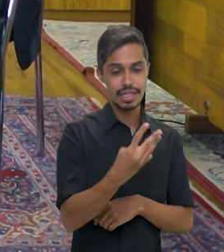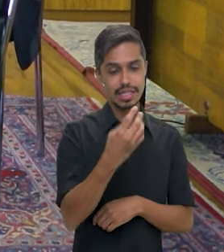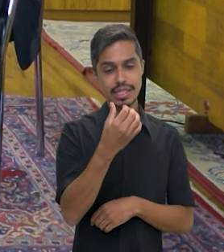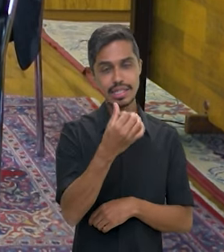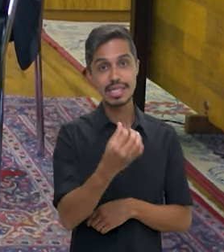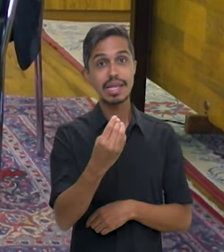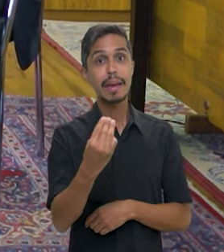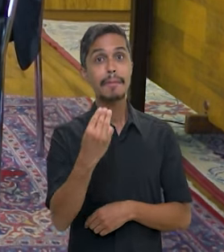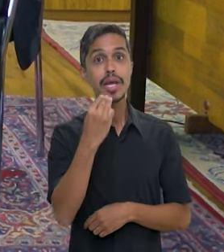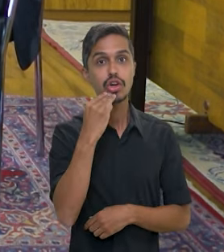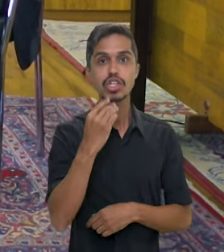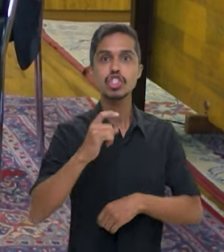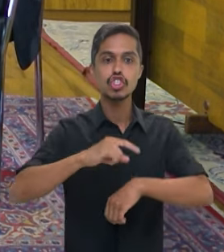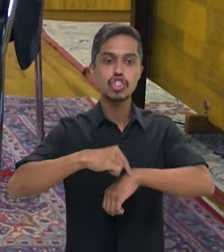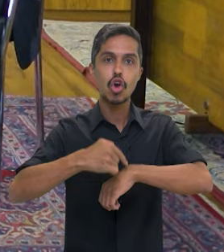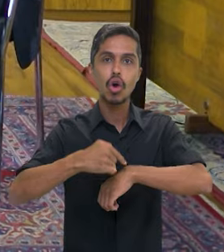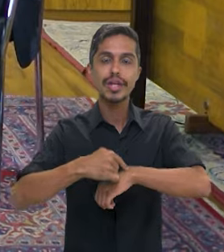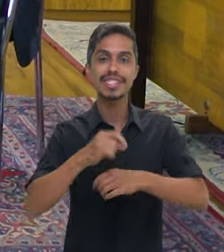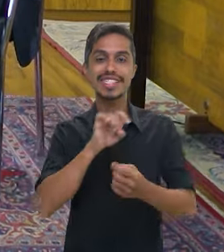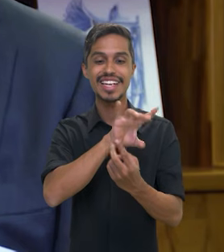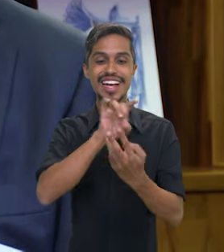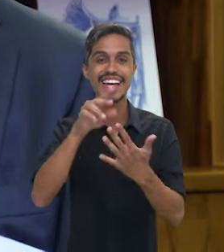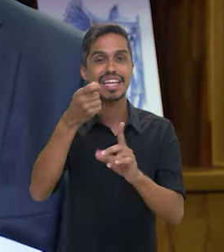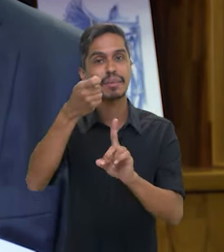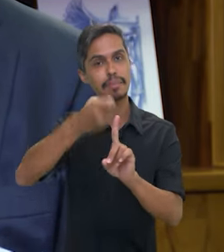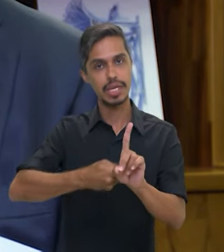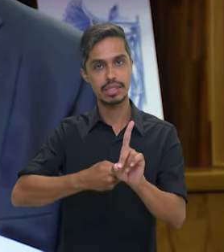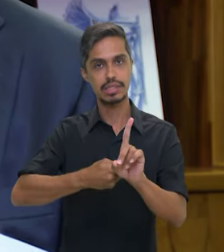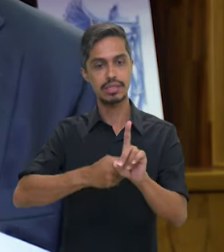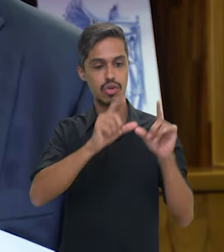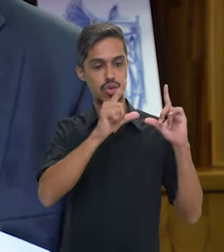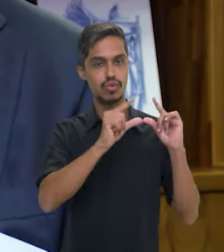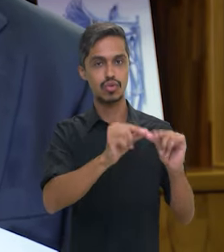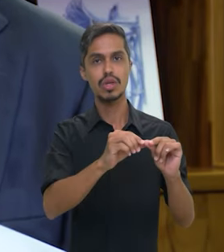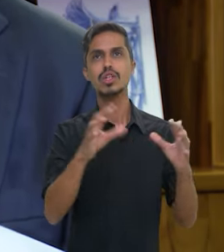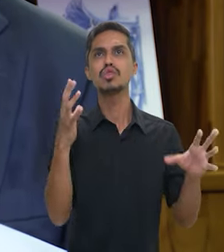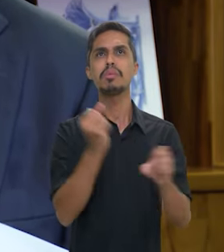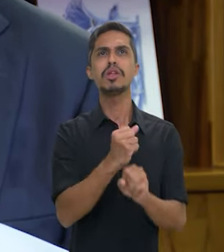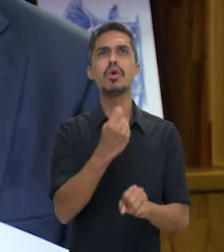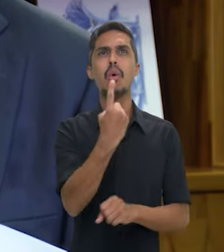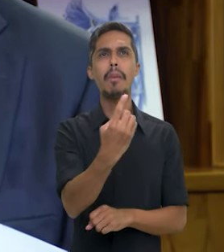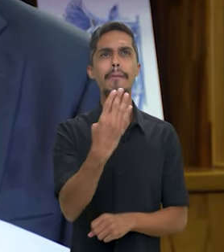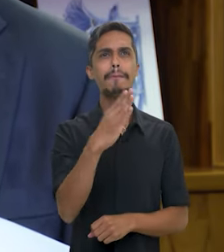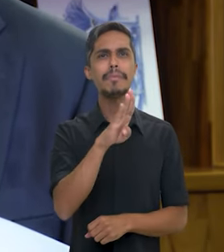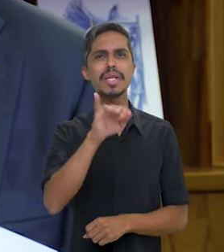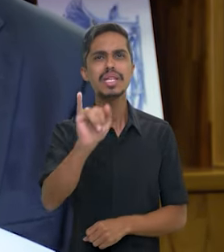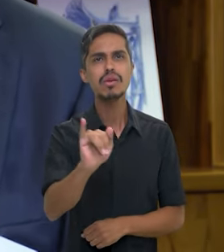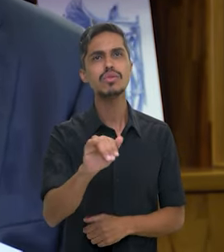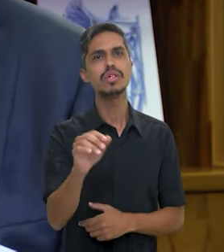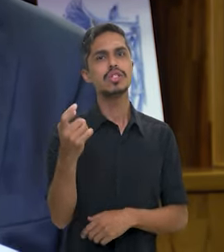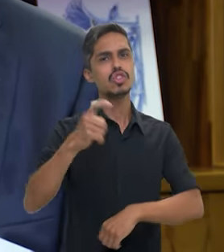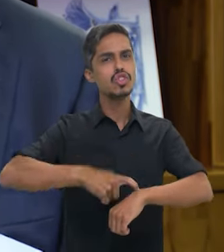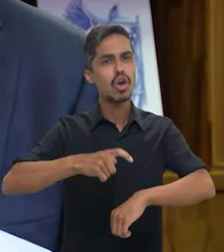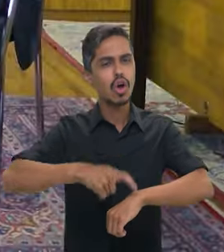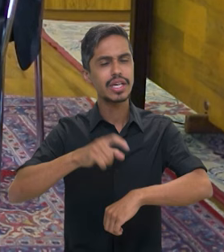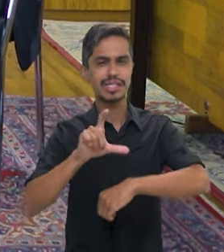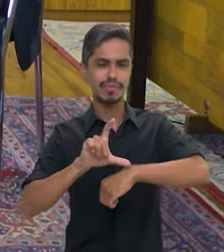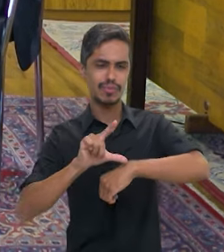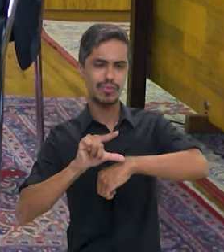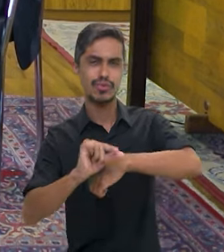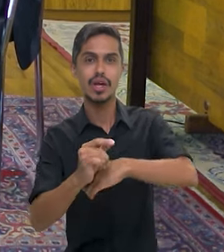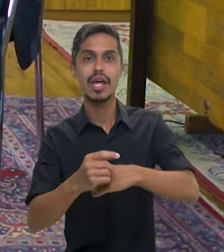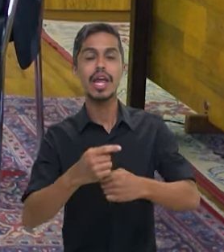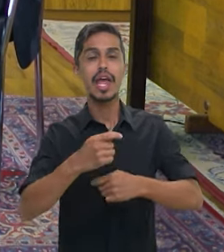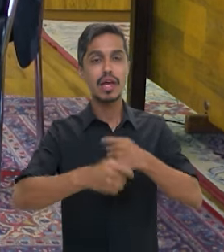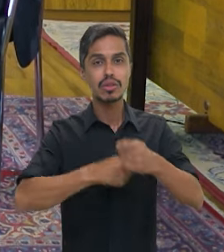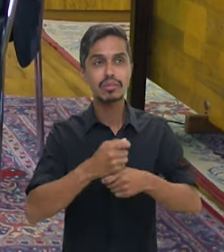136 milhões de horas por mês, somando 1 bilhão e 600 milhões de horas